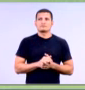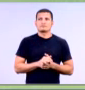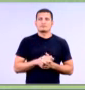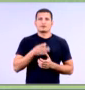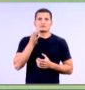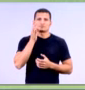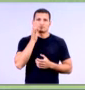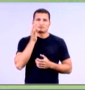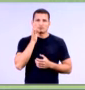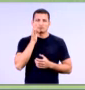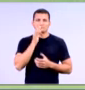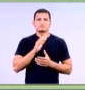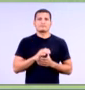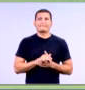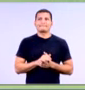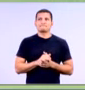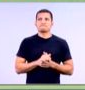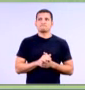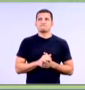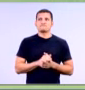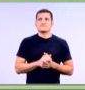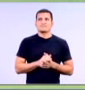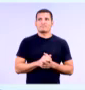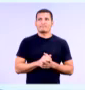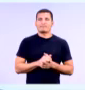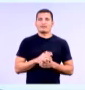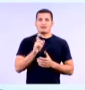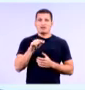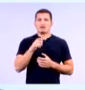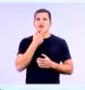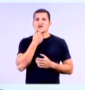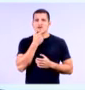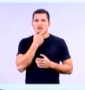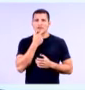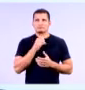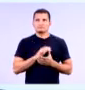Java Virtual Machine, só que isso é em inglês, né? Vamos